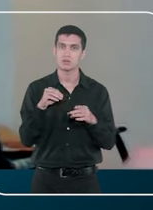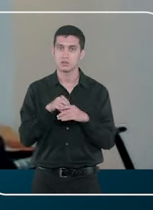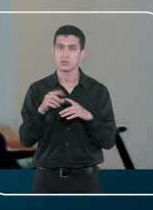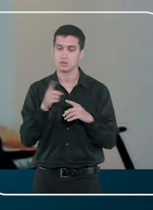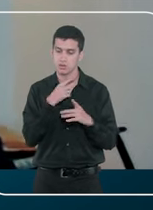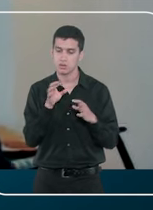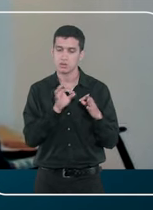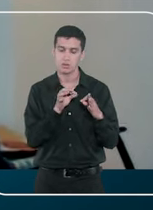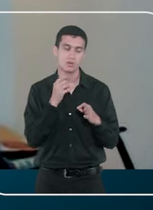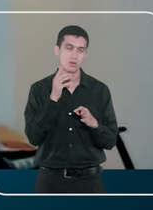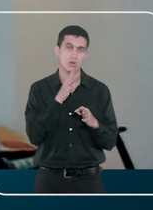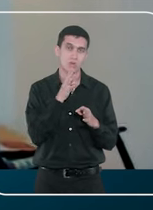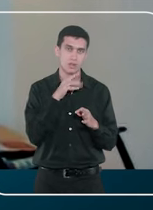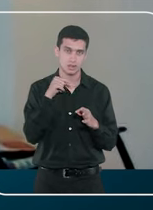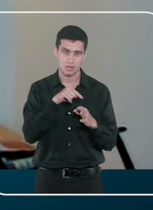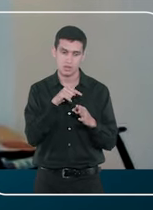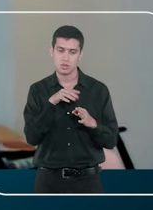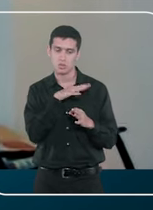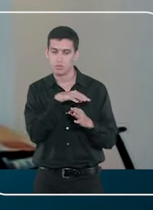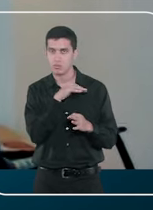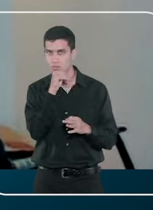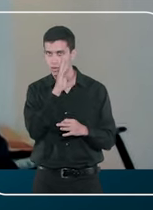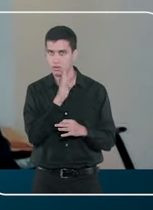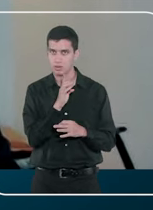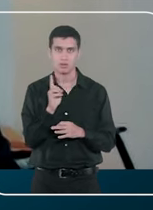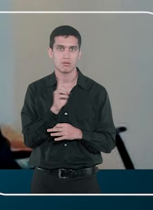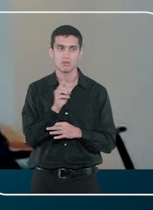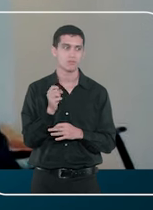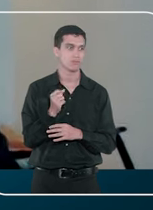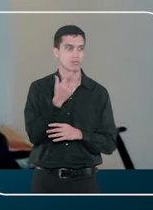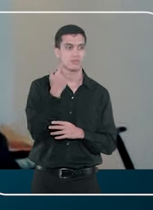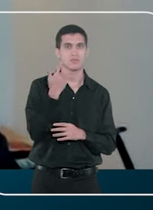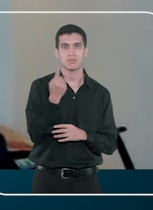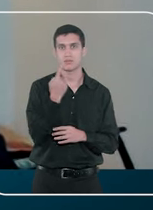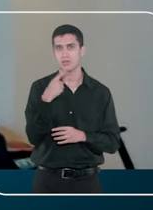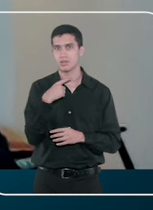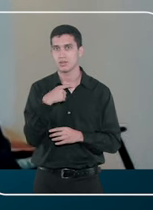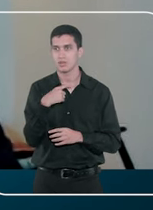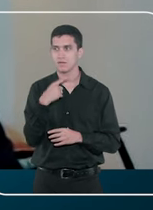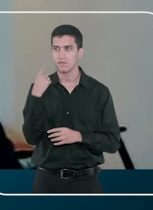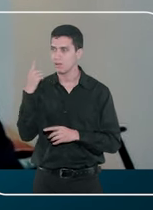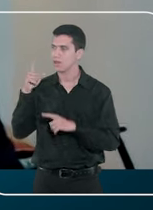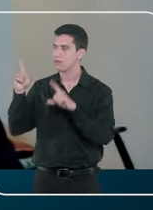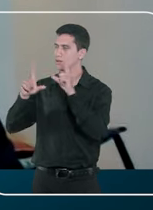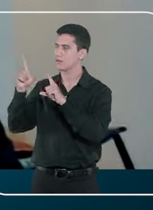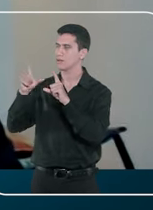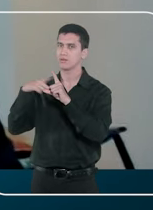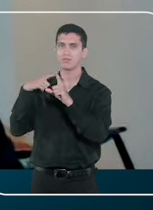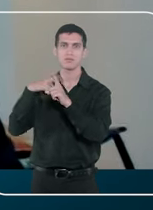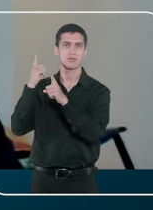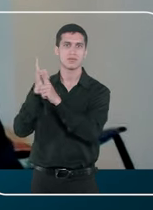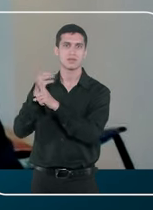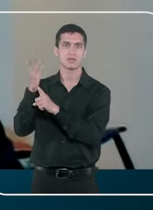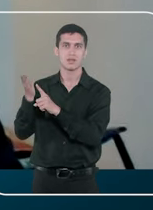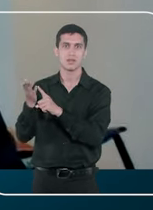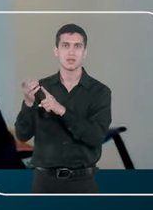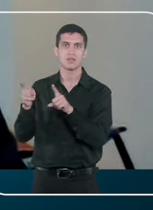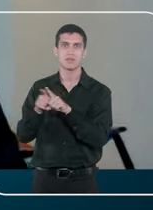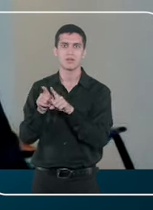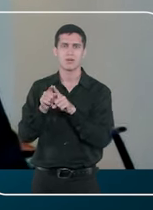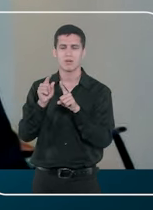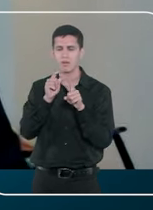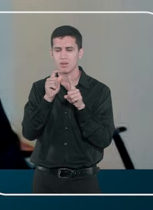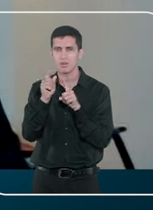praxe forense brasileira não é raro que nós tenhamos lá, né? Você liga o noticiário e está lá, né? Inclusive, até um pedaço de áudio